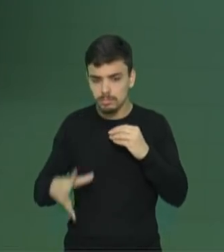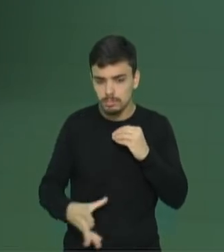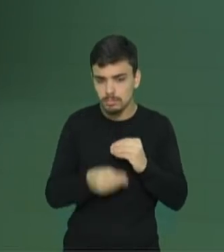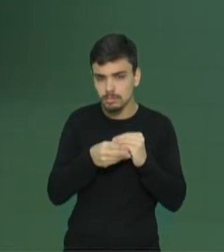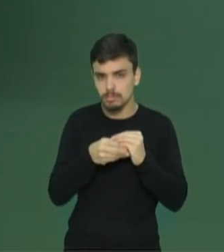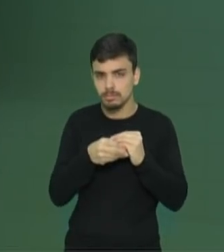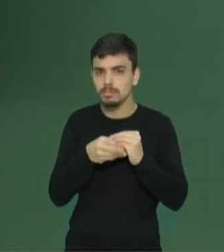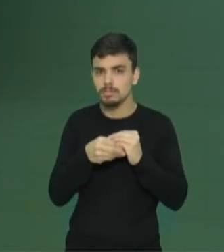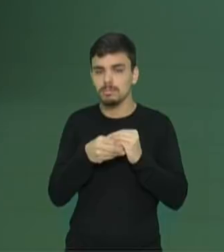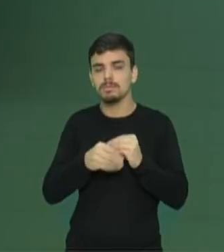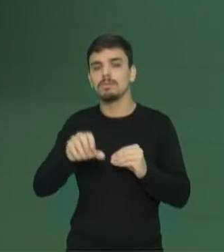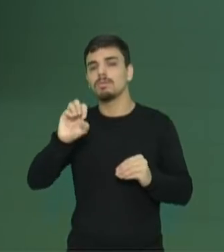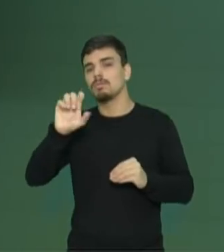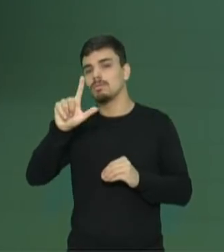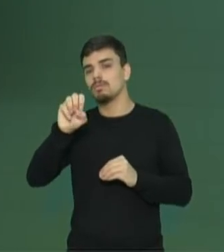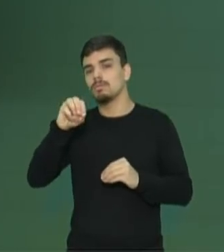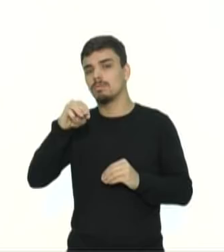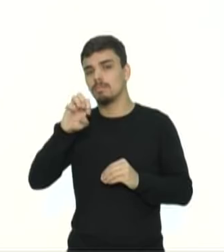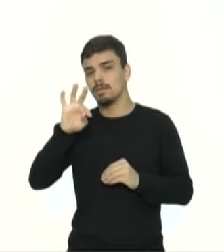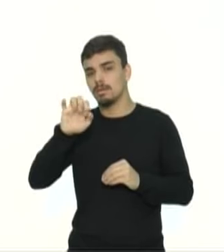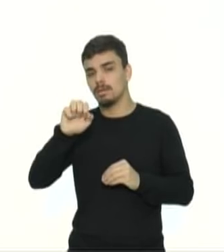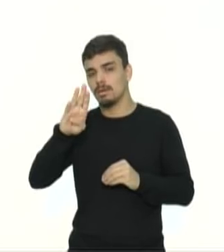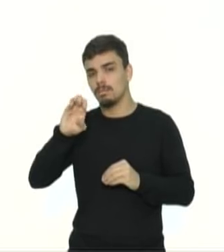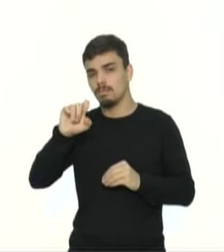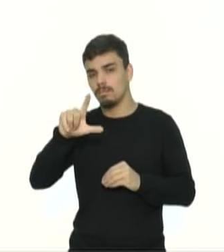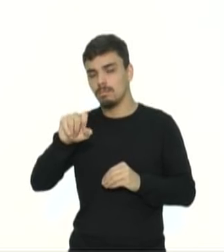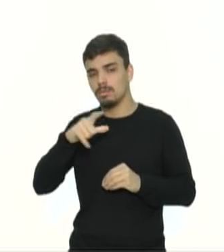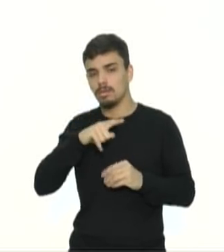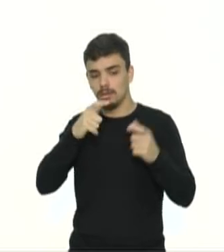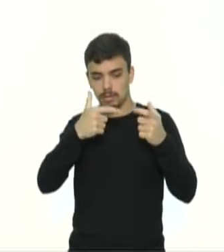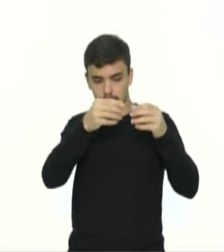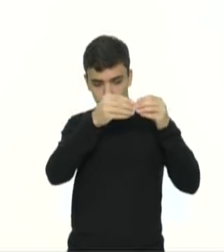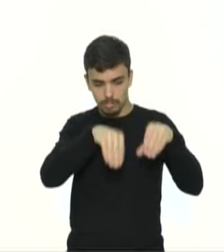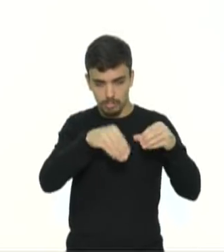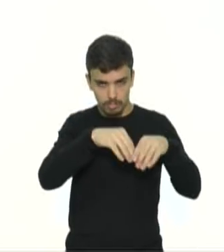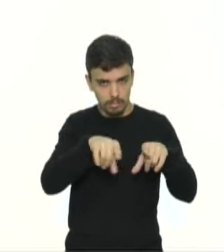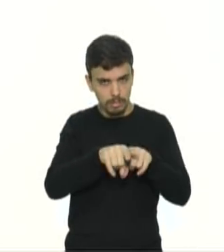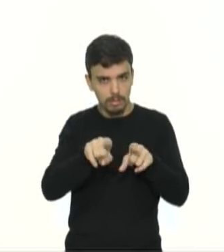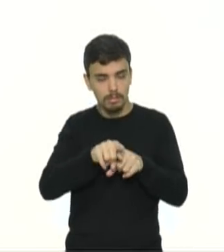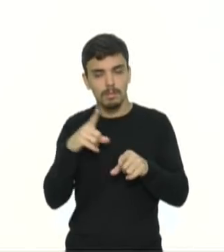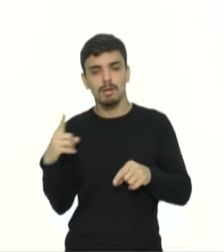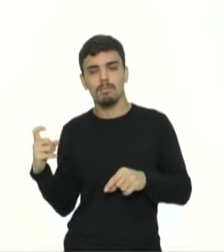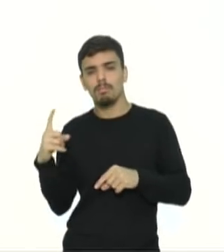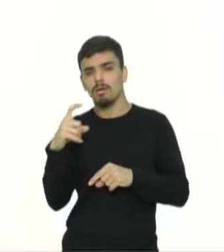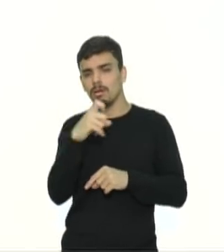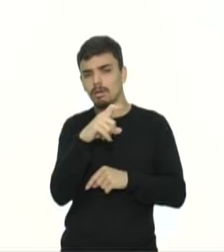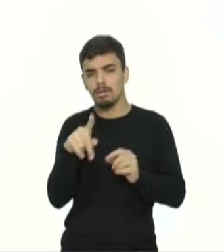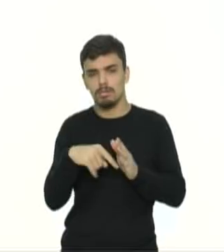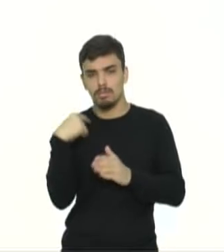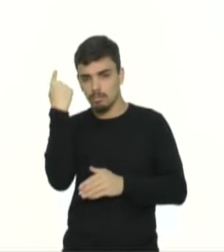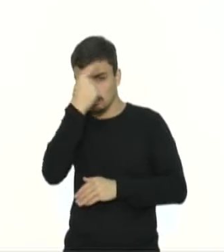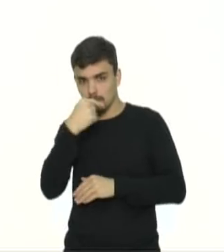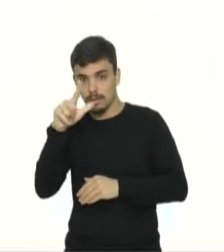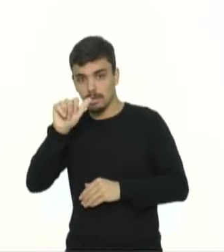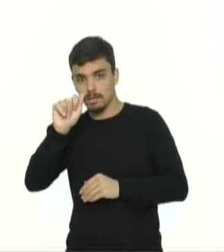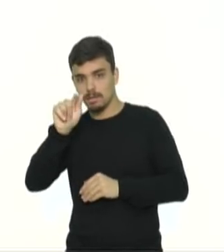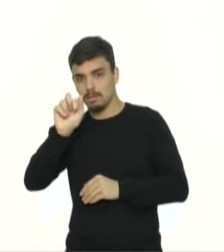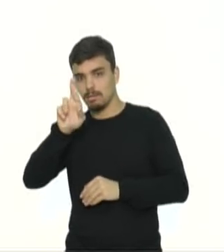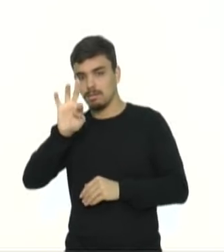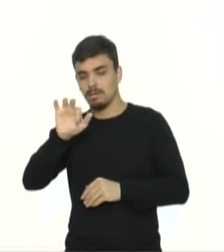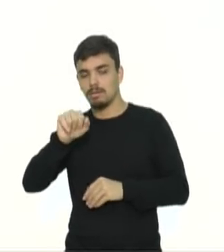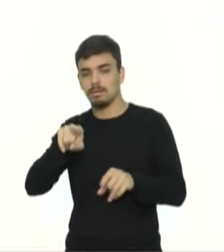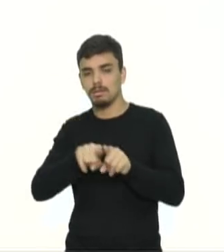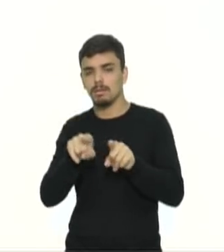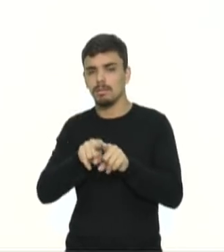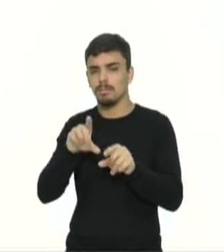completa, holometábulo, aonde tem um ovo, uma larva com cara de lagarta, um